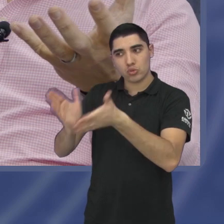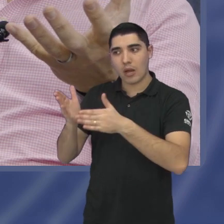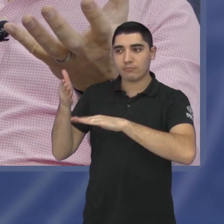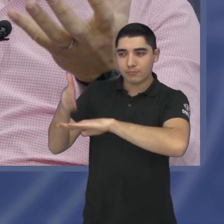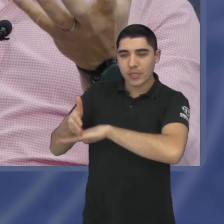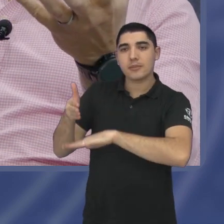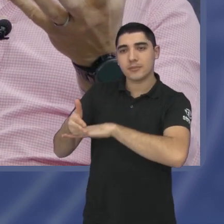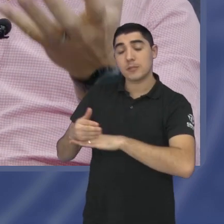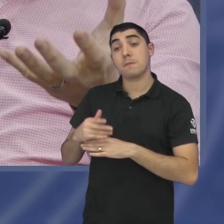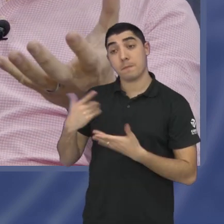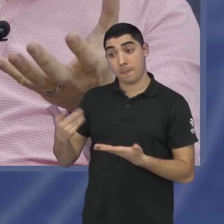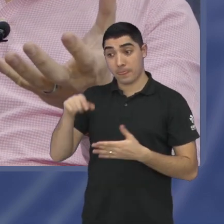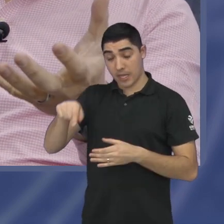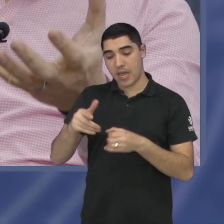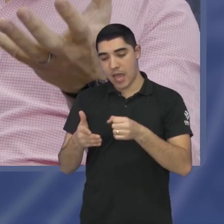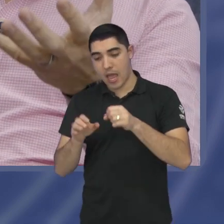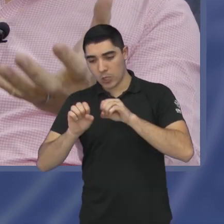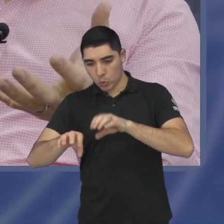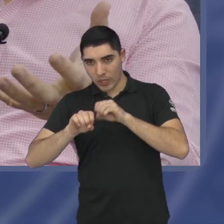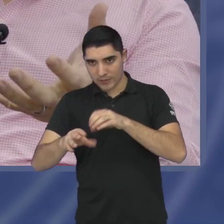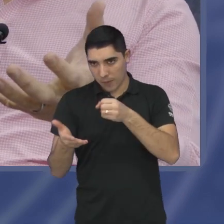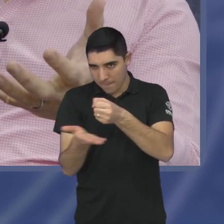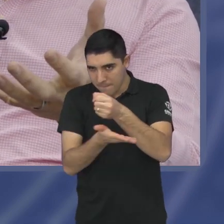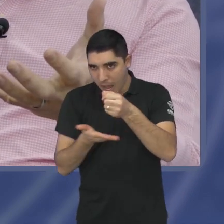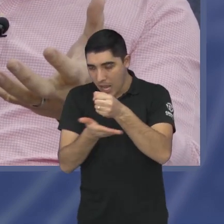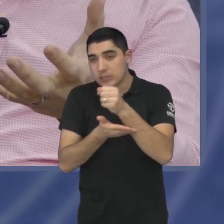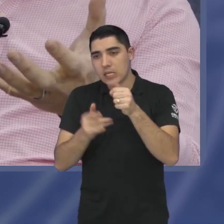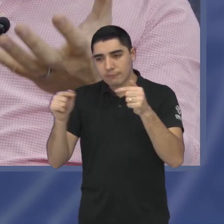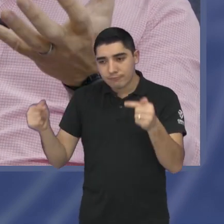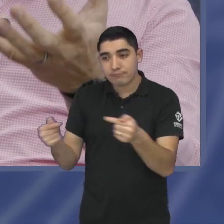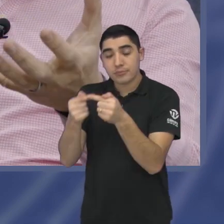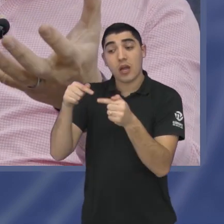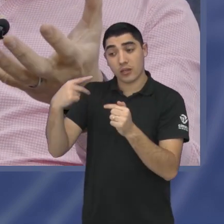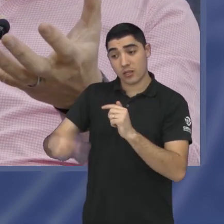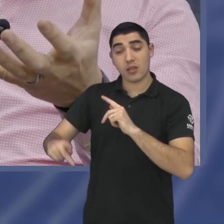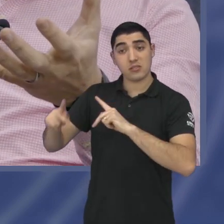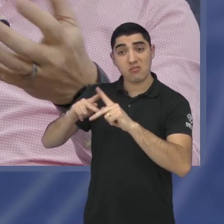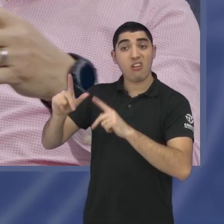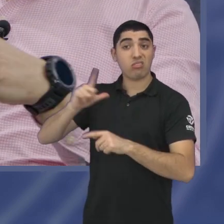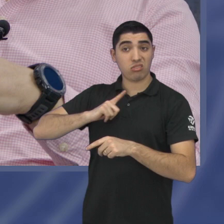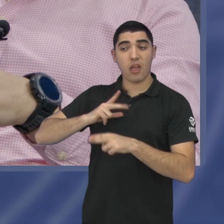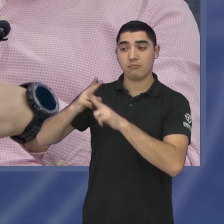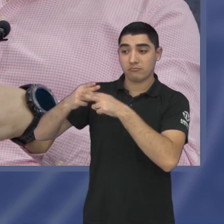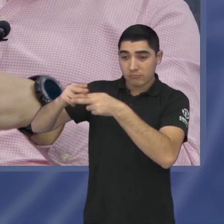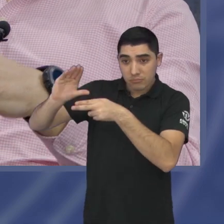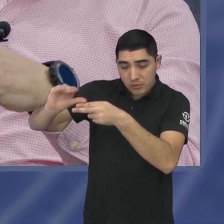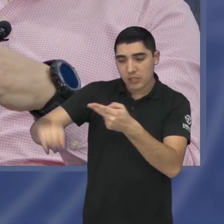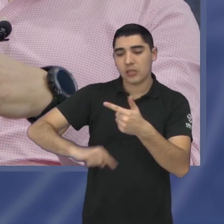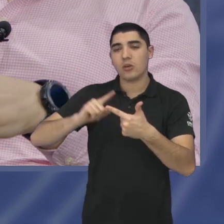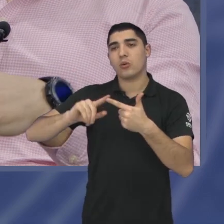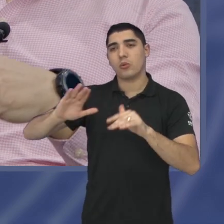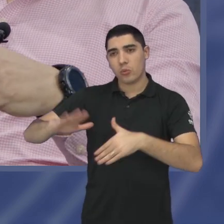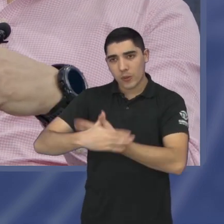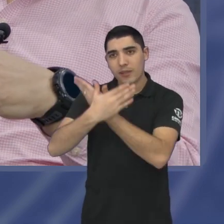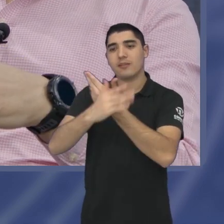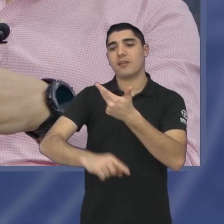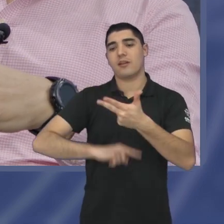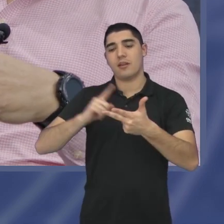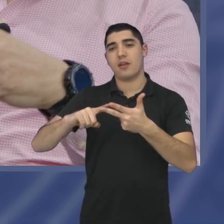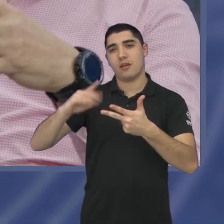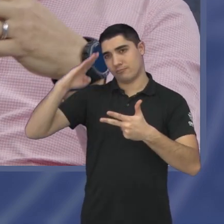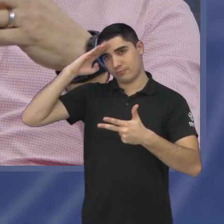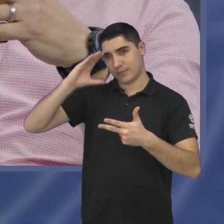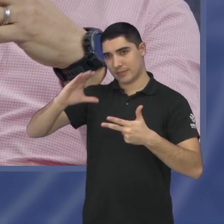condição boa da educação básica com o fato da cidade hospedar o INPE, o ITA, o